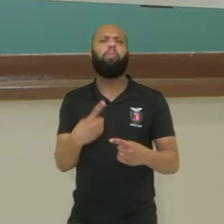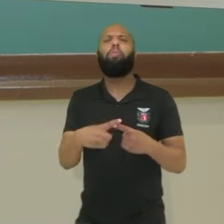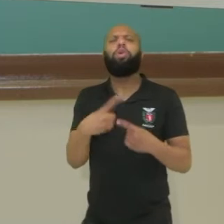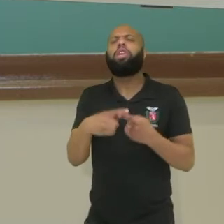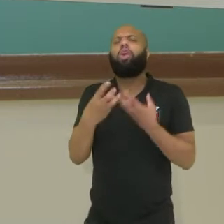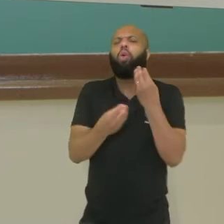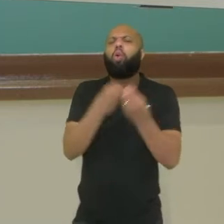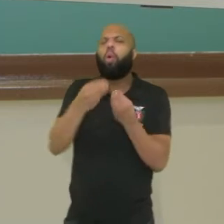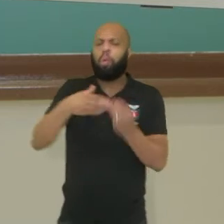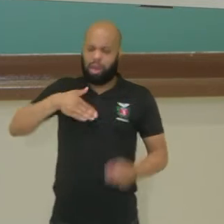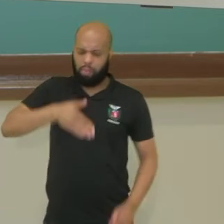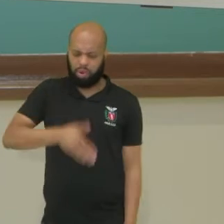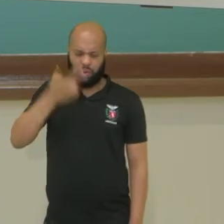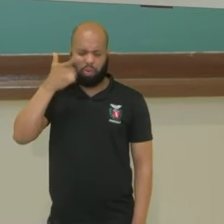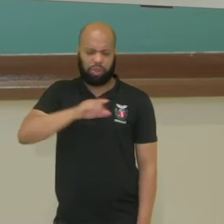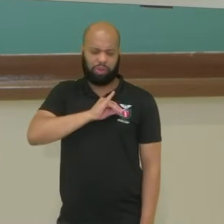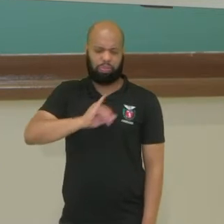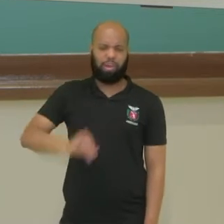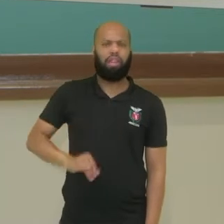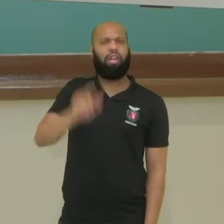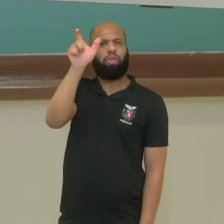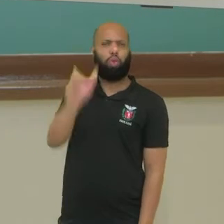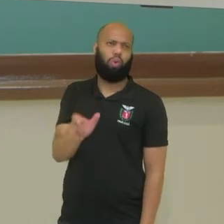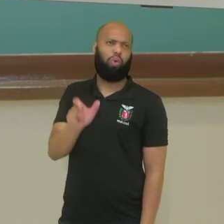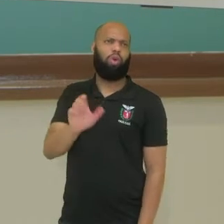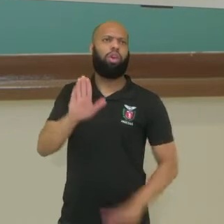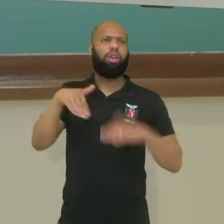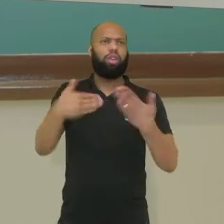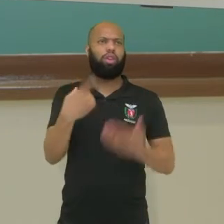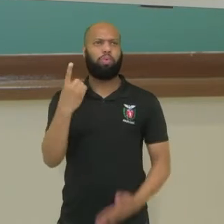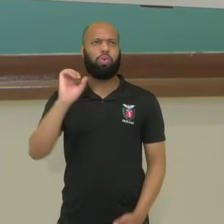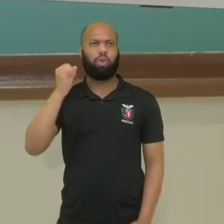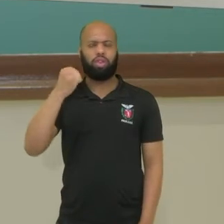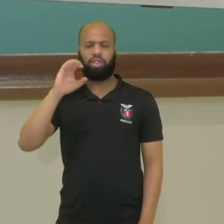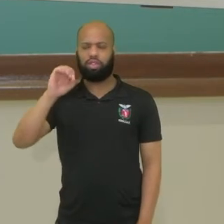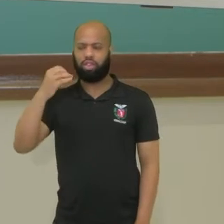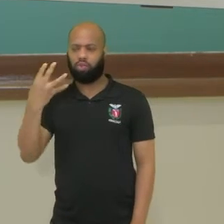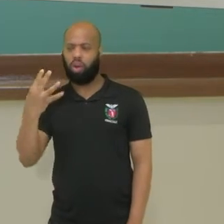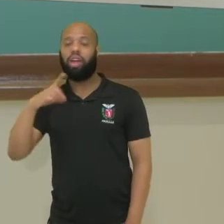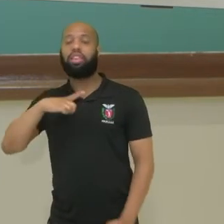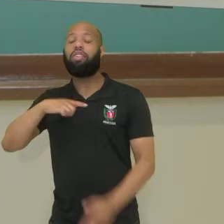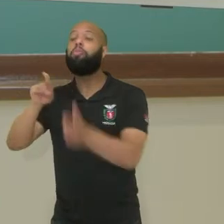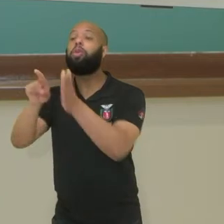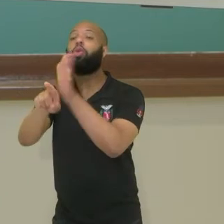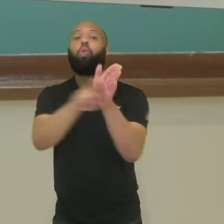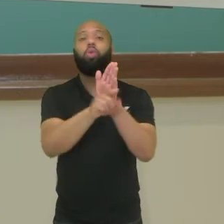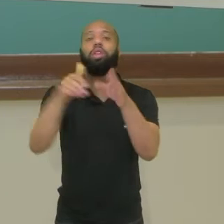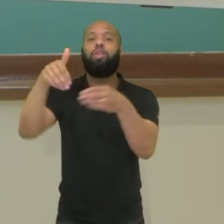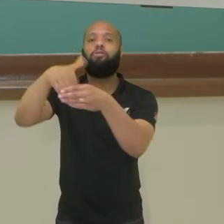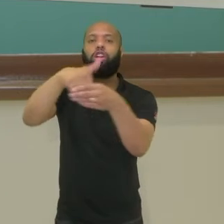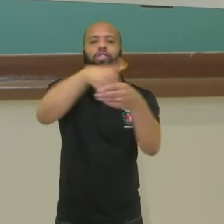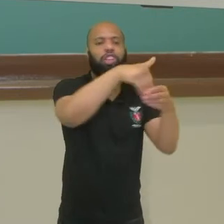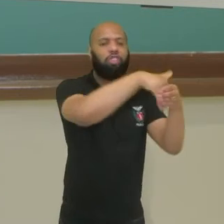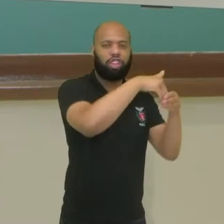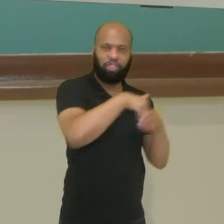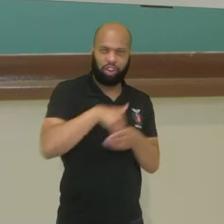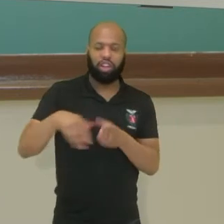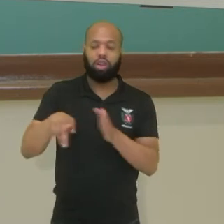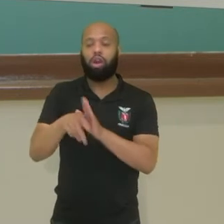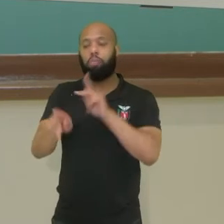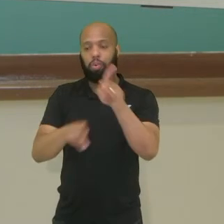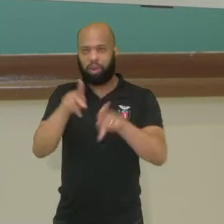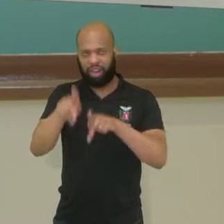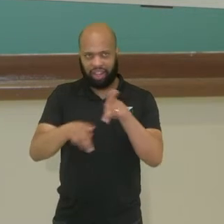fase consular e em 1804, através de um plebiscito popular, plebiscito é uma consulta